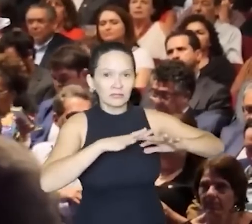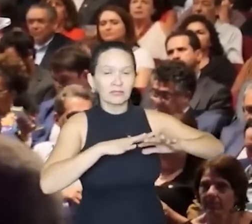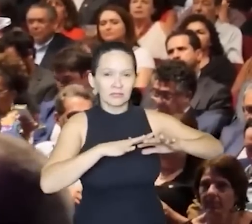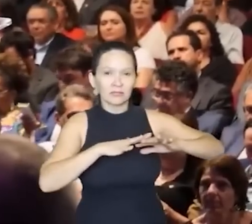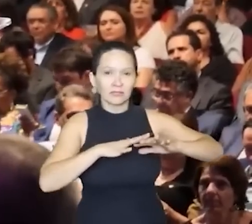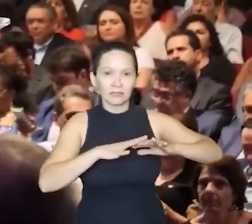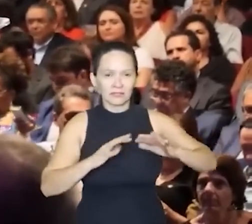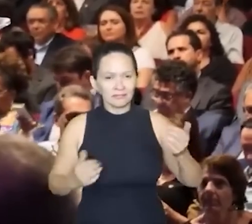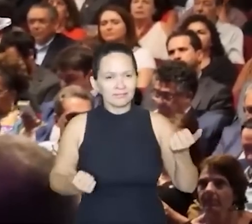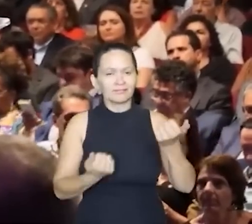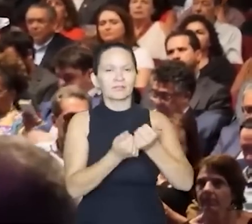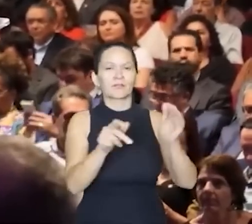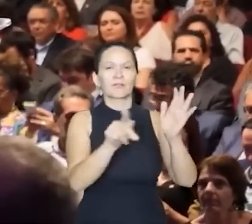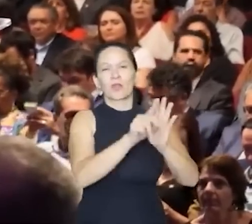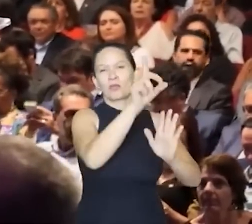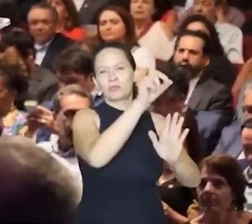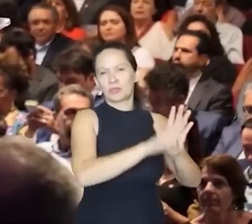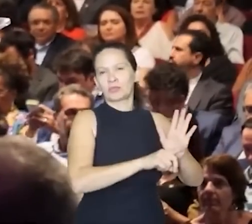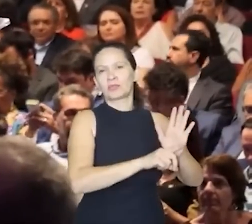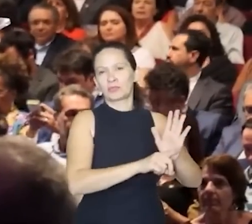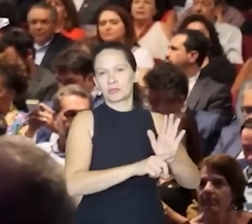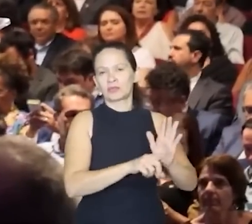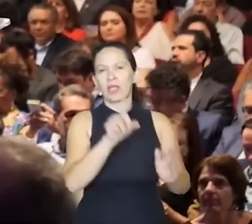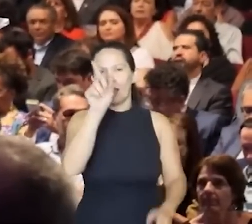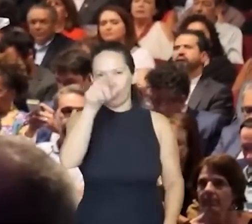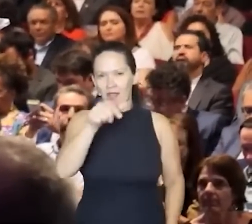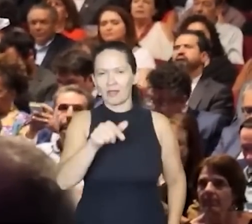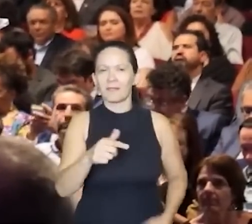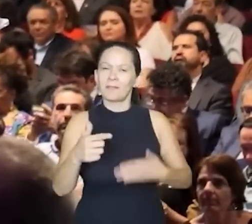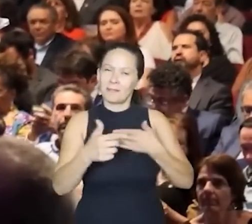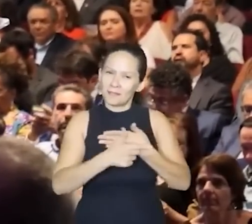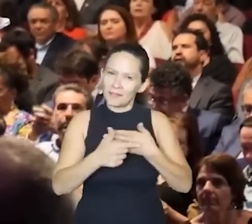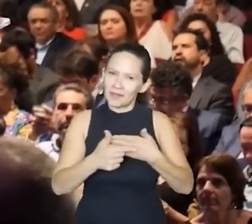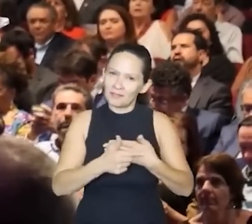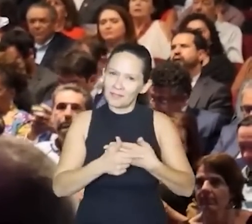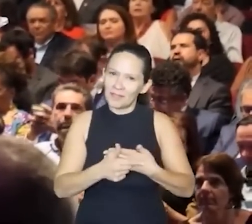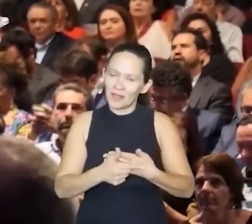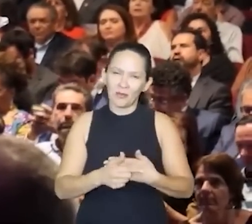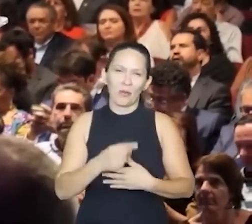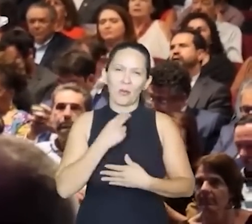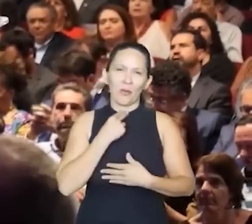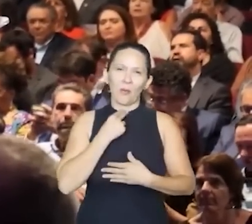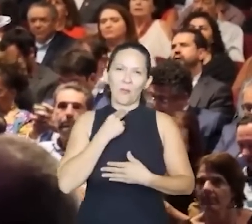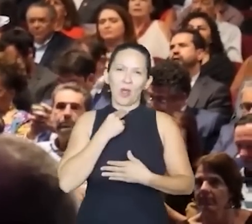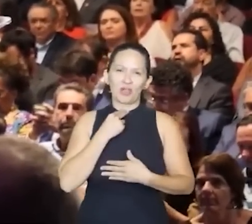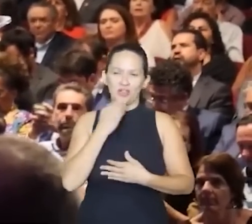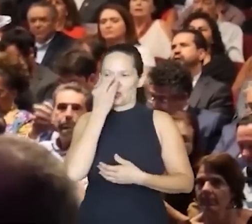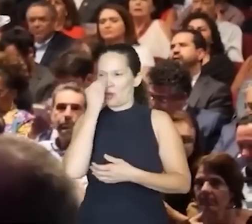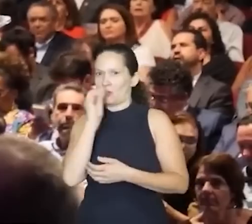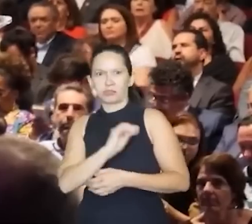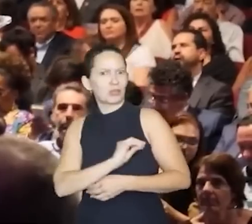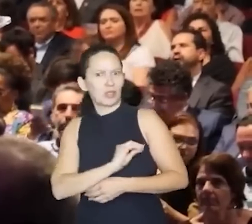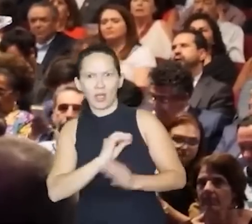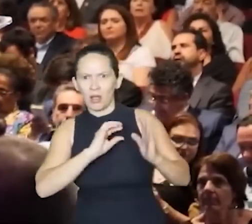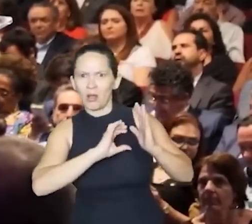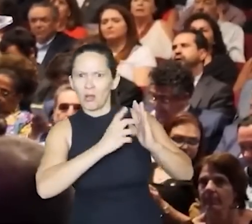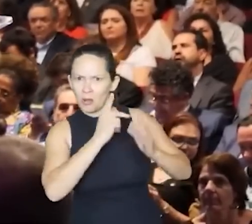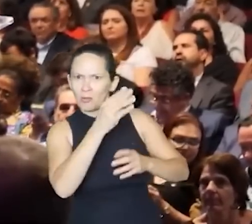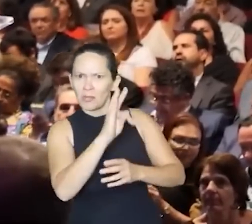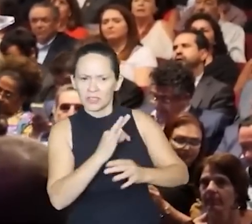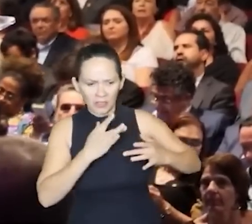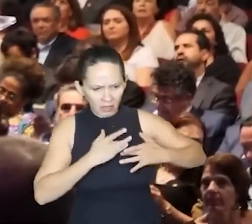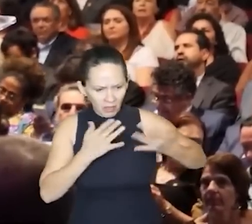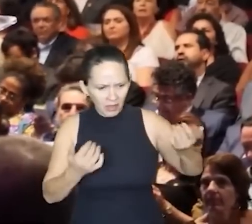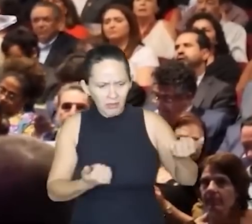defesa dos seus direitos. E é, sim, papel irrecusável do PT, tanto a solidariedade e o apoio,